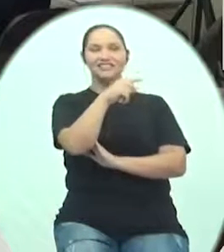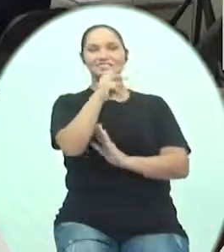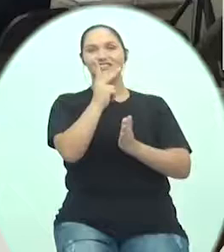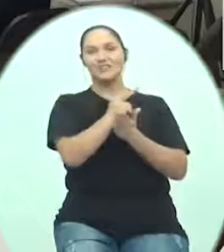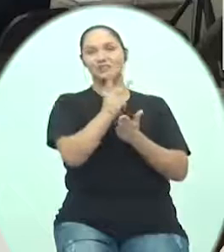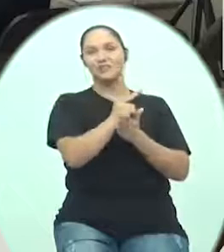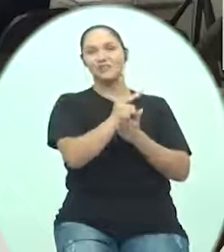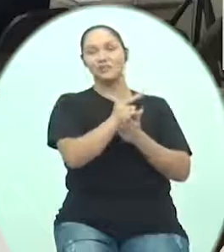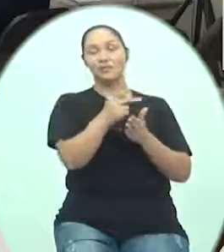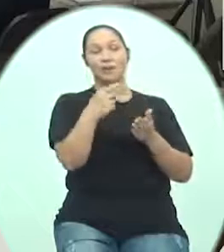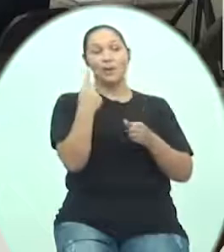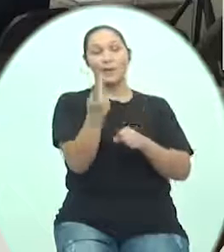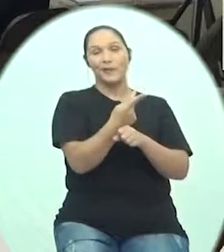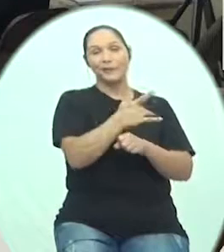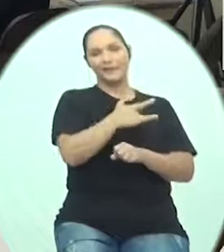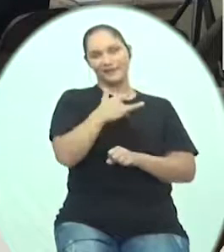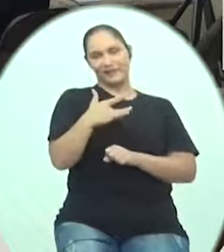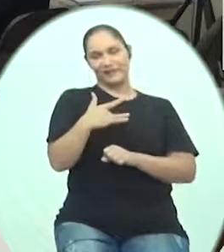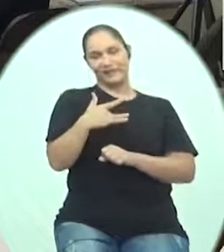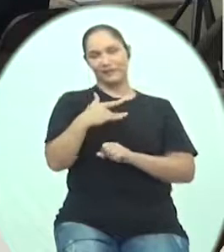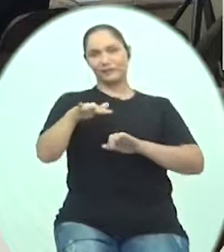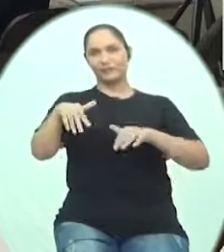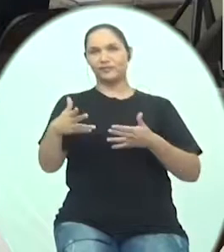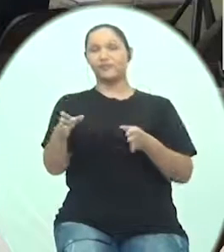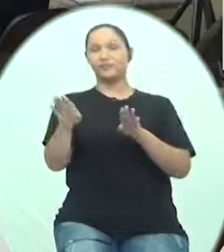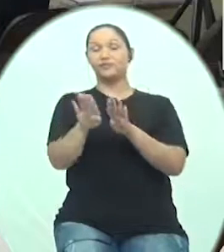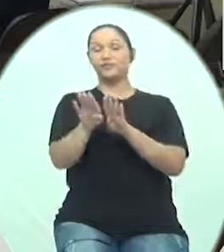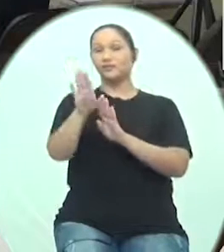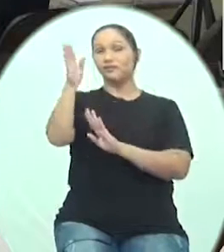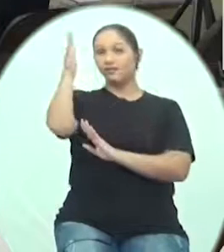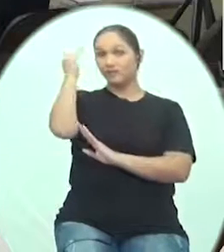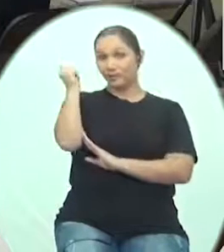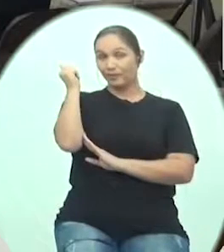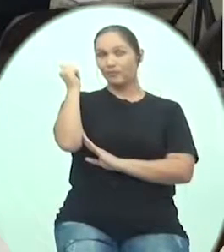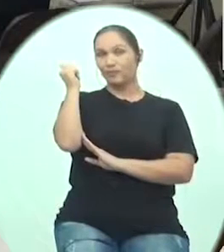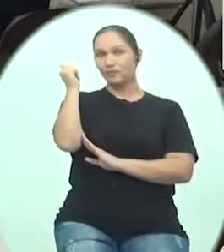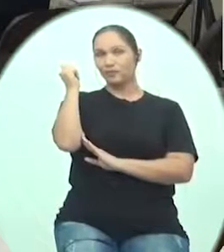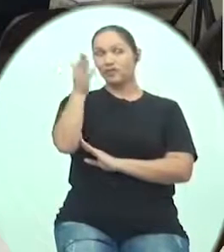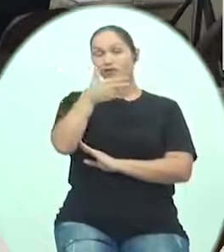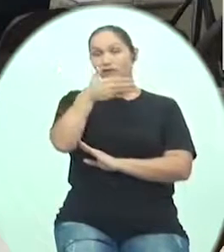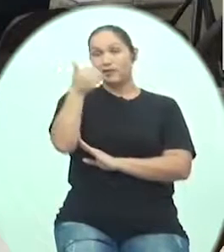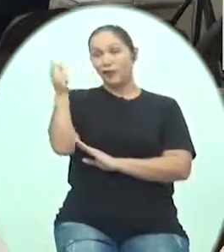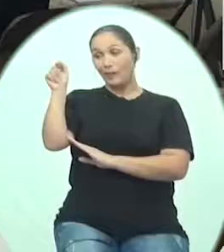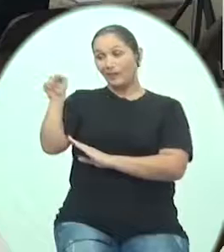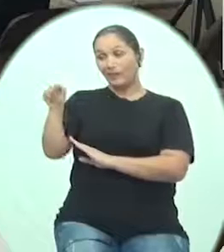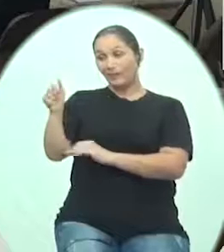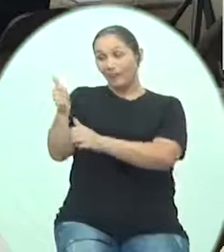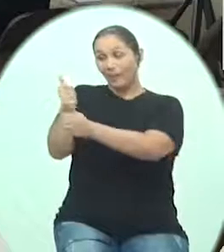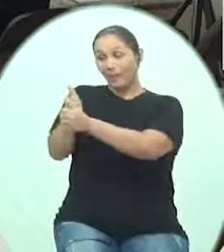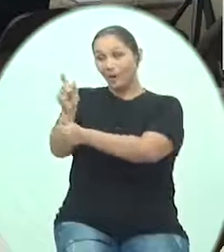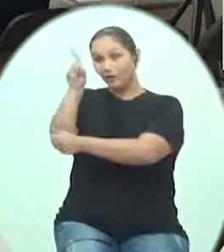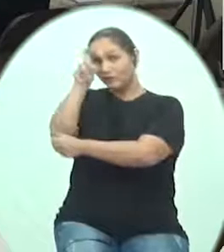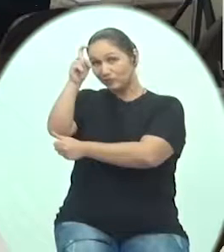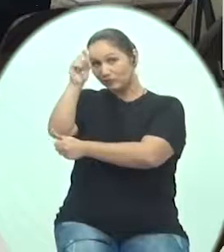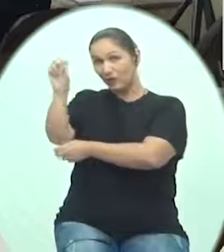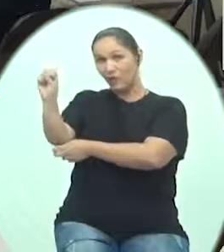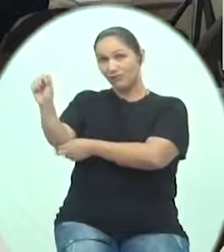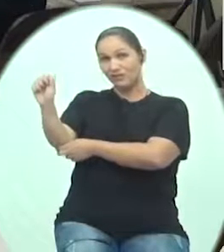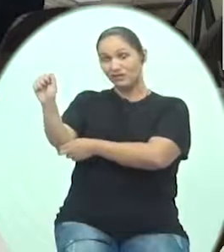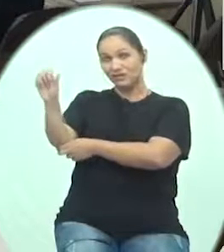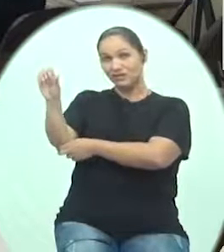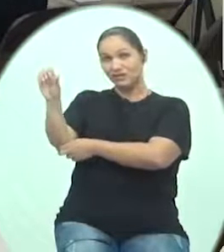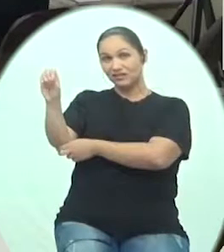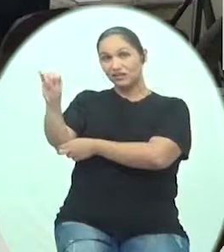Entorno deste gargalo do viário de cruma que é o hospital São José isso vai fazer também bem para toda esta